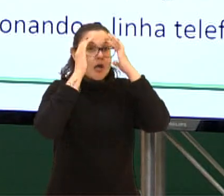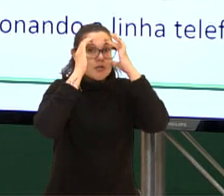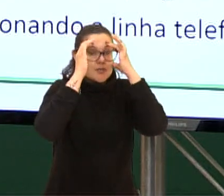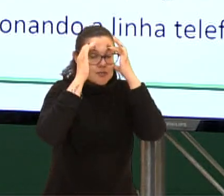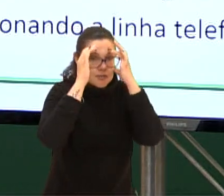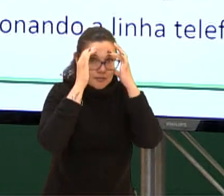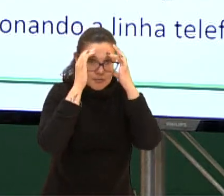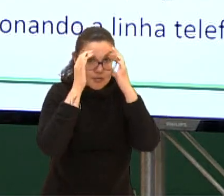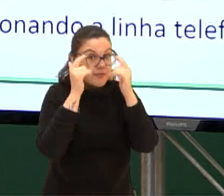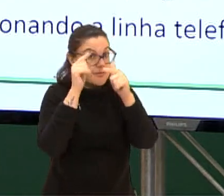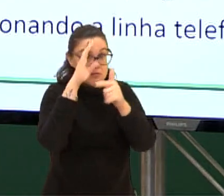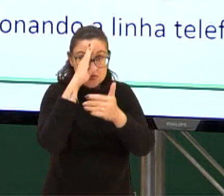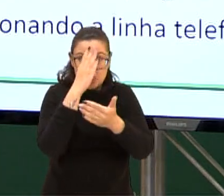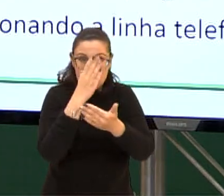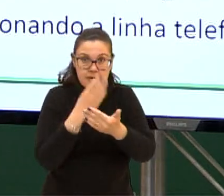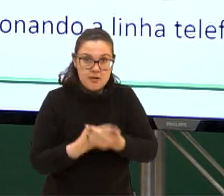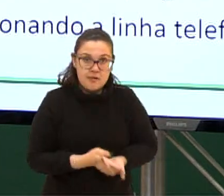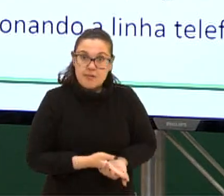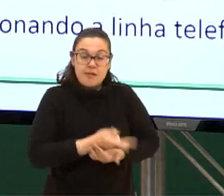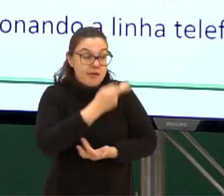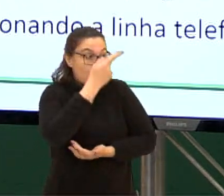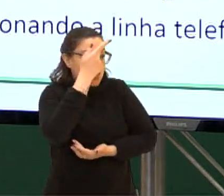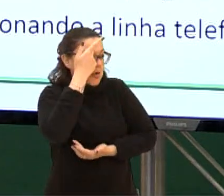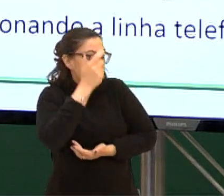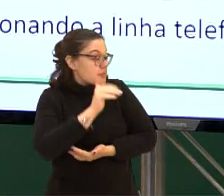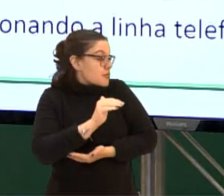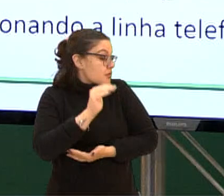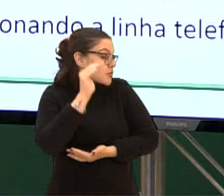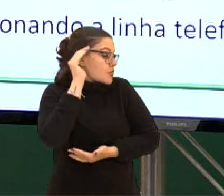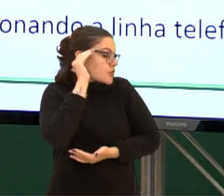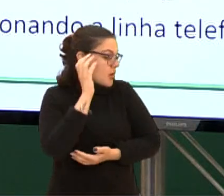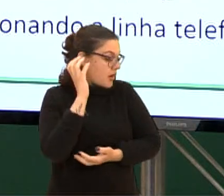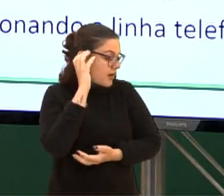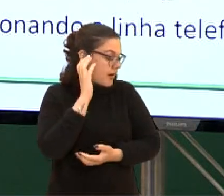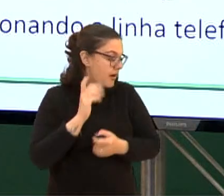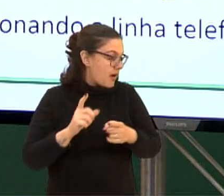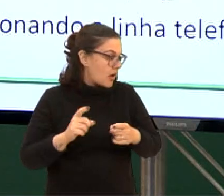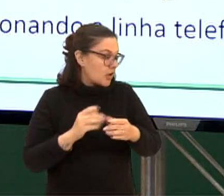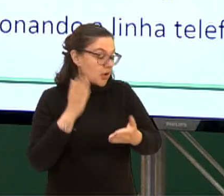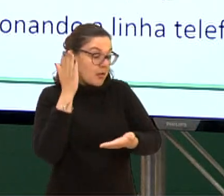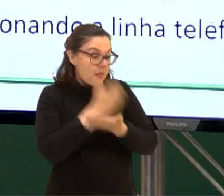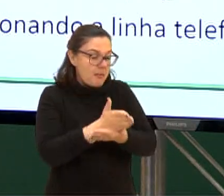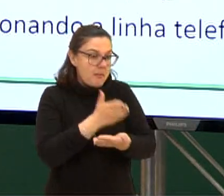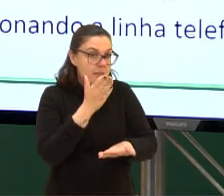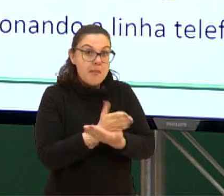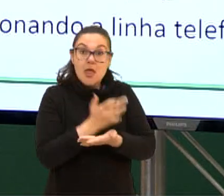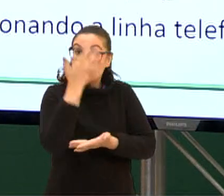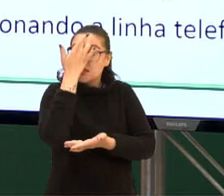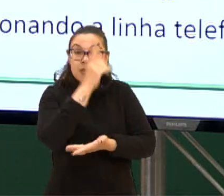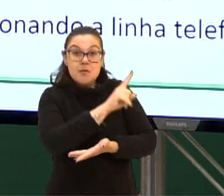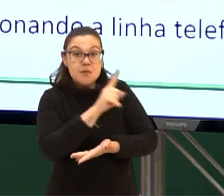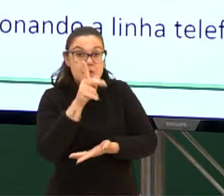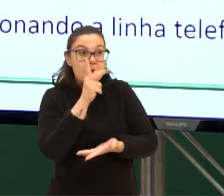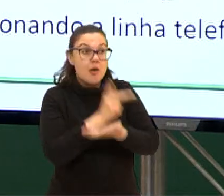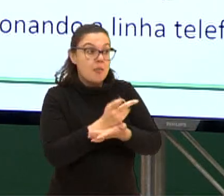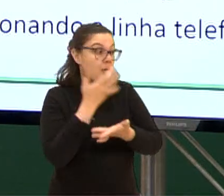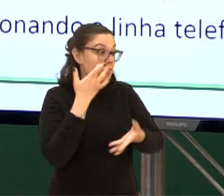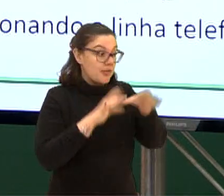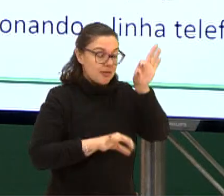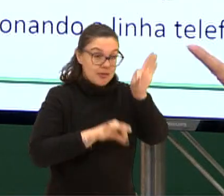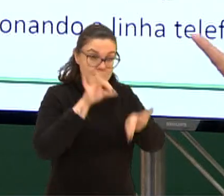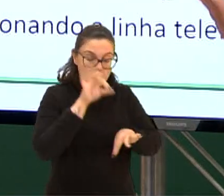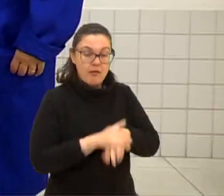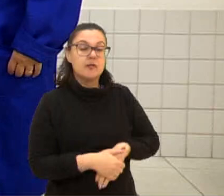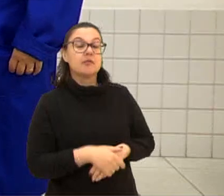fazem ideia. A galera que começou a entrar na rádio no meio do programa não sabia que aquilo era uma radioteatro.